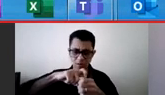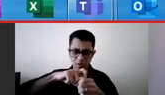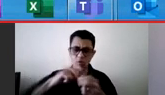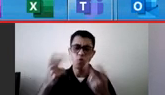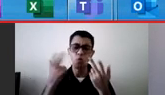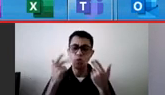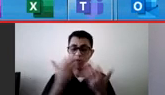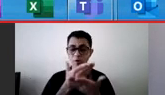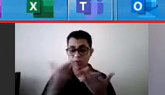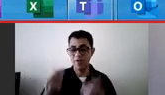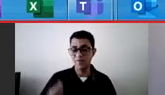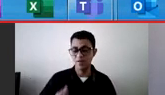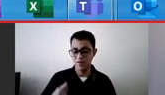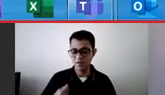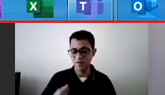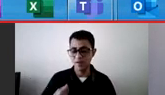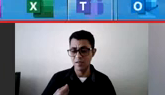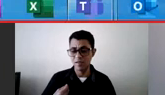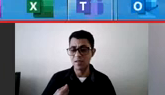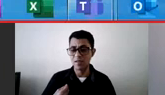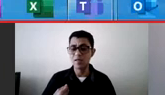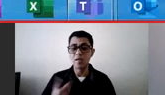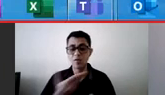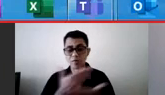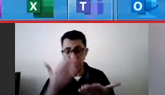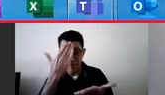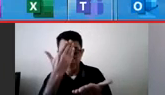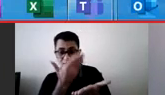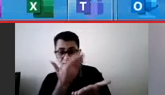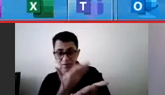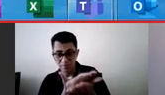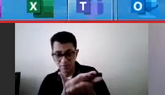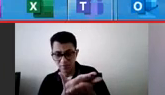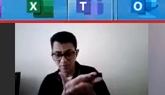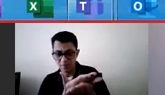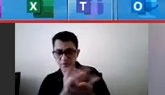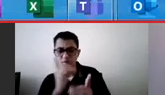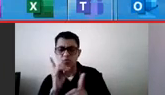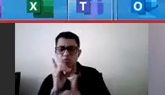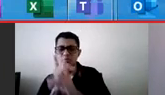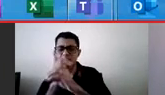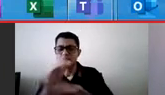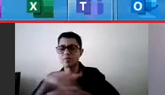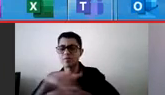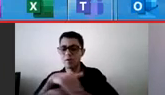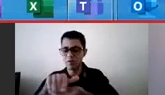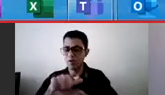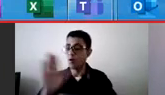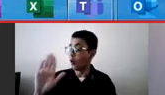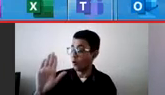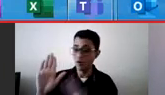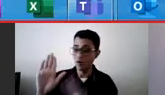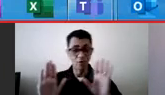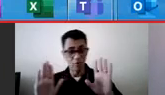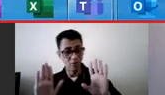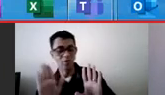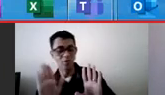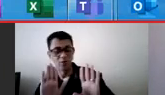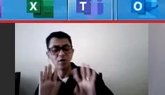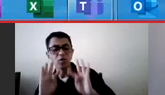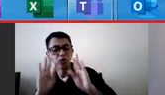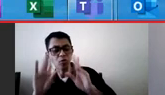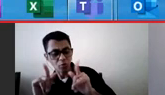normal, o antigo normal, acredito, de encontrar com as pessoas, de socializar com as pessoas, mantendo todo o